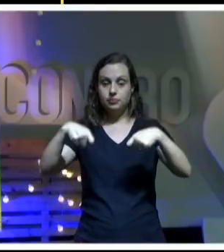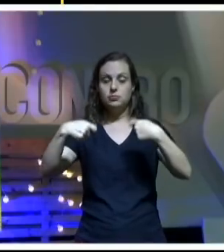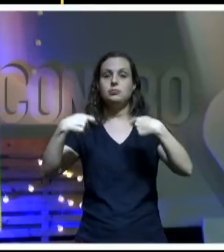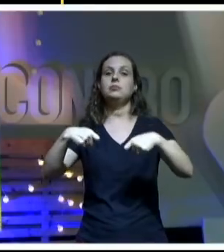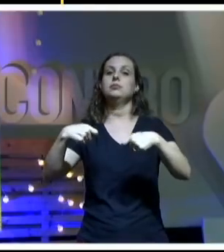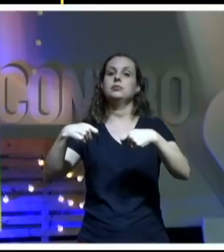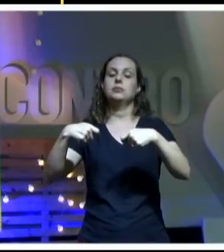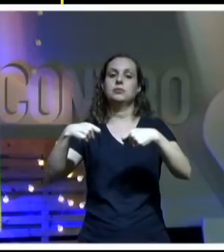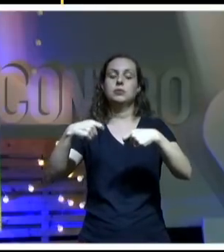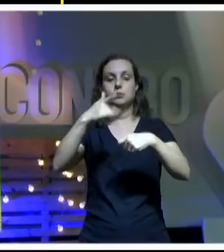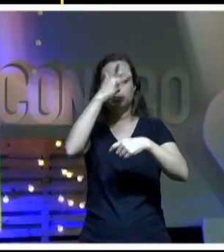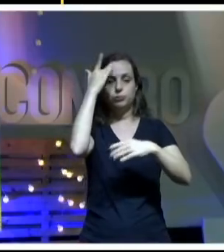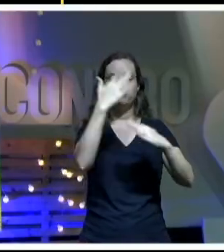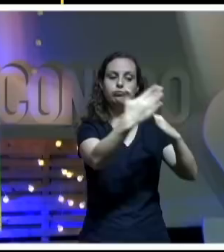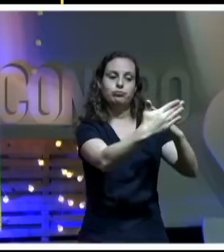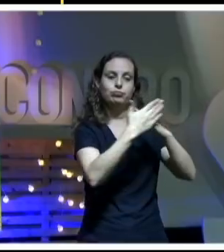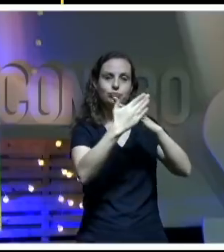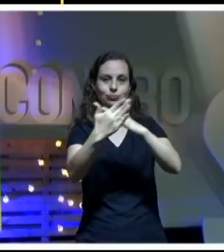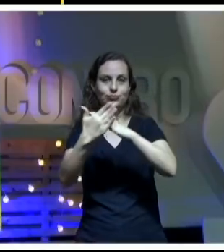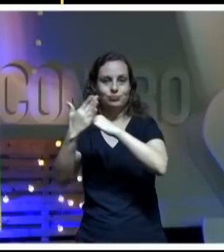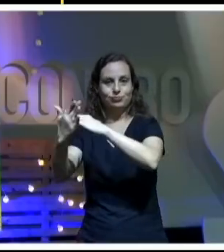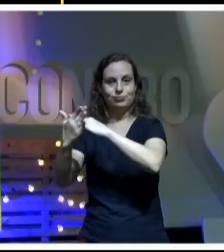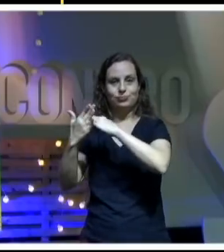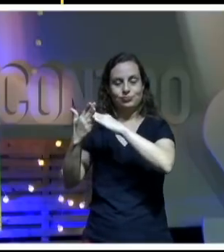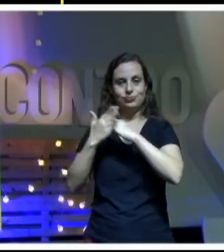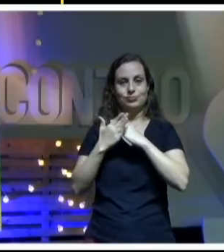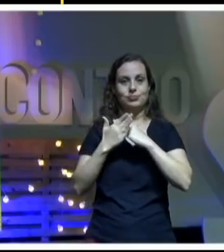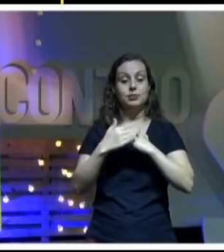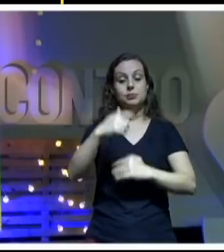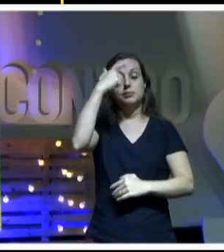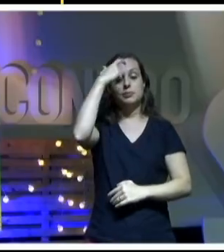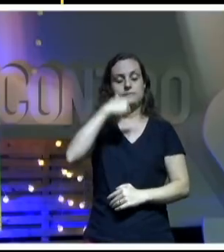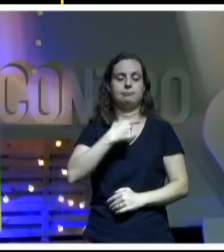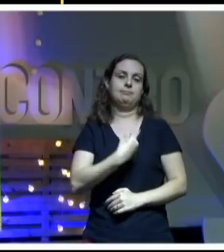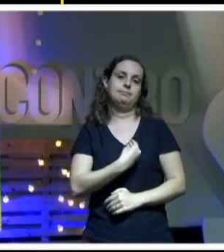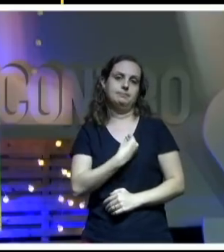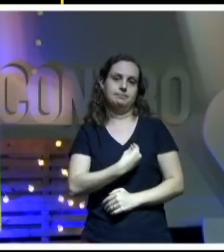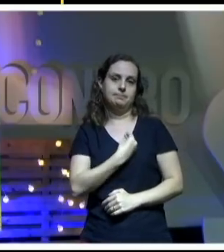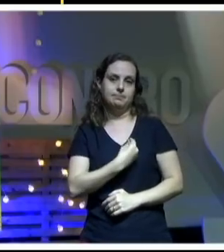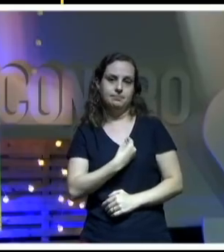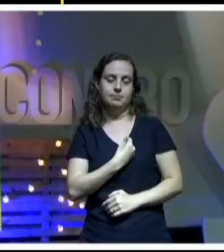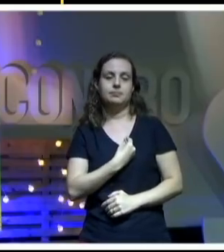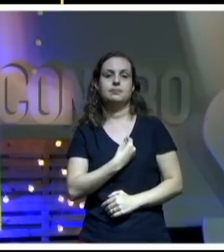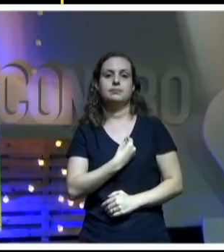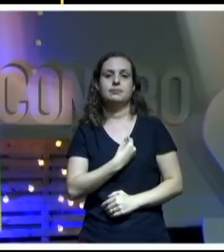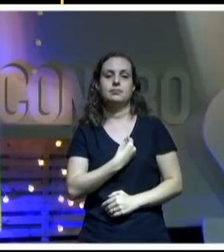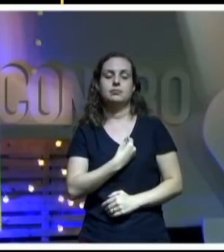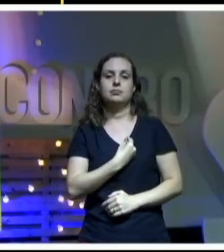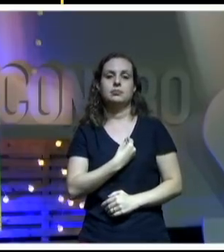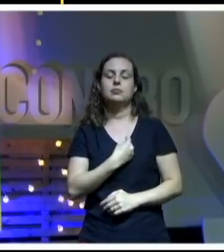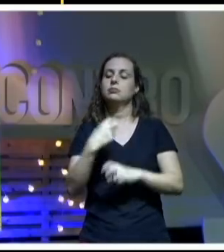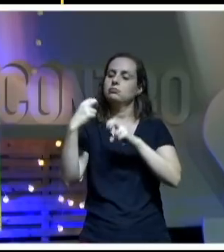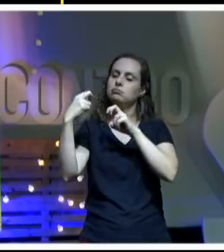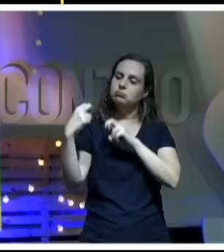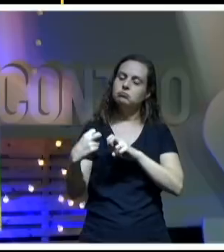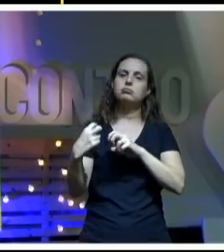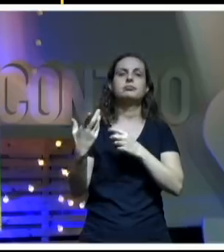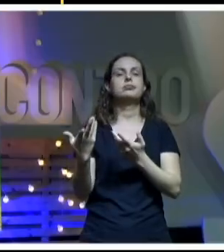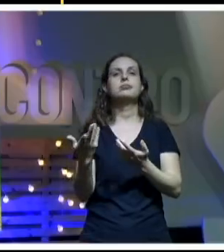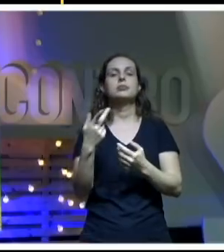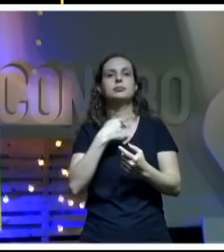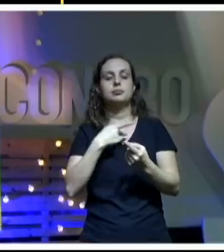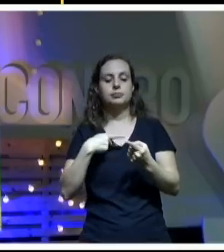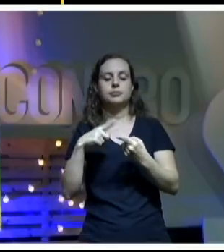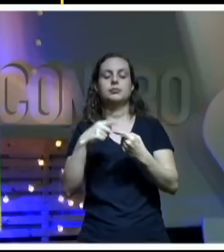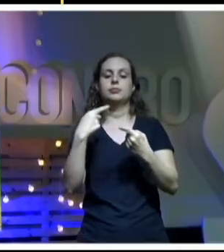recuperar a essência teológica da sua identidade não importa se é definido de uma forma específica pastor de música pastor